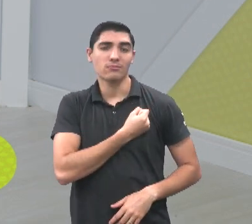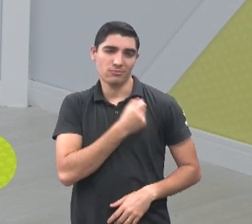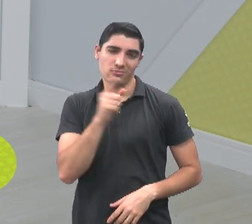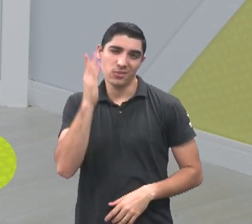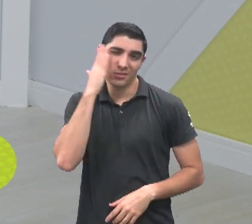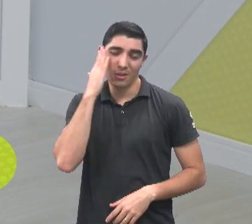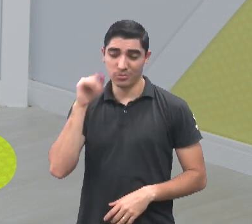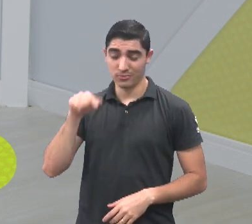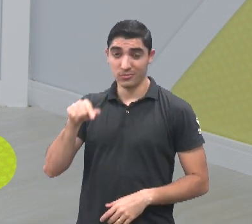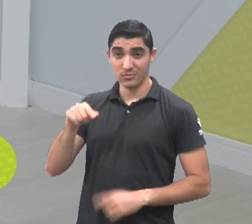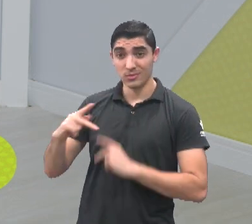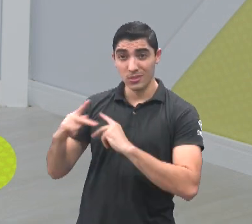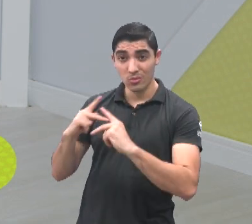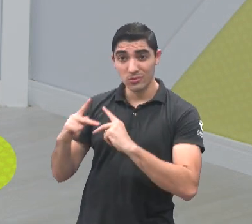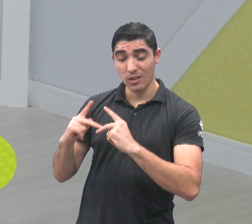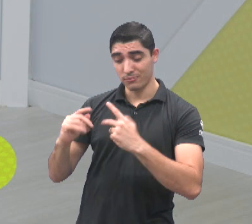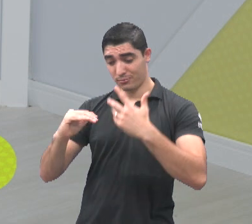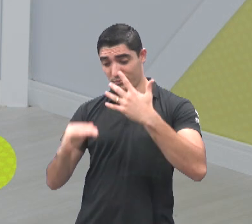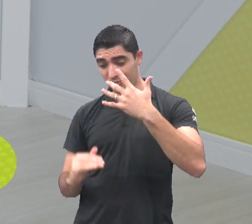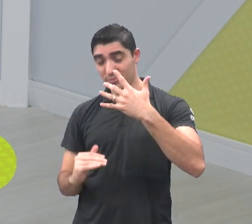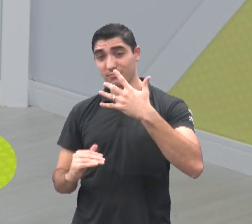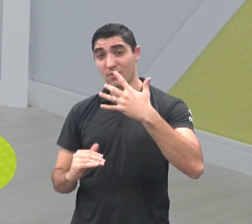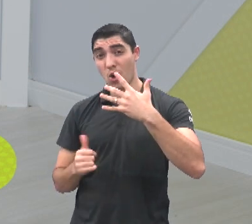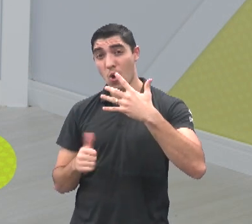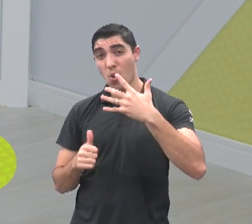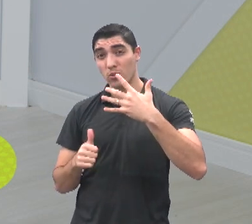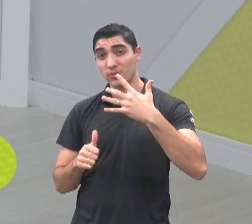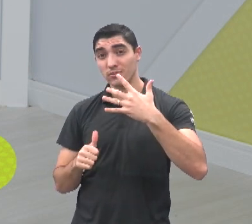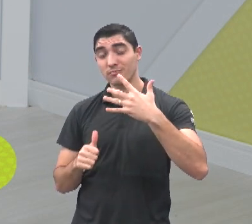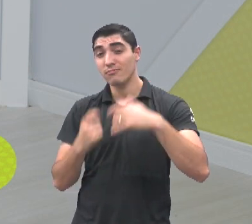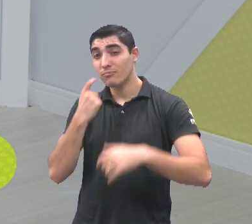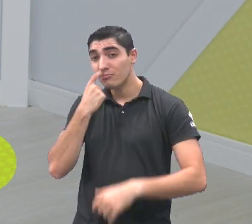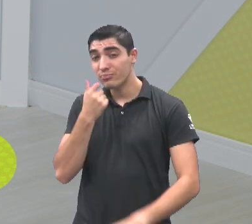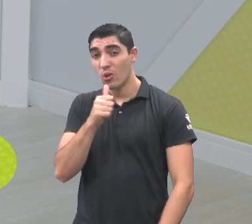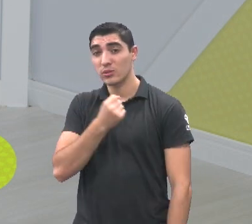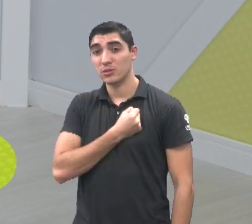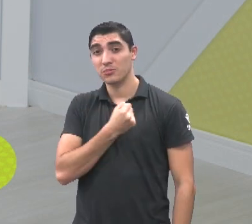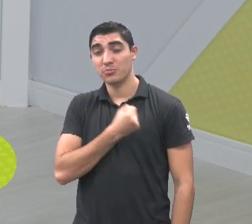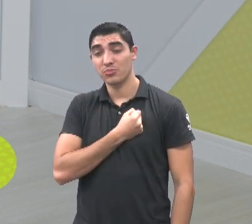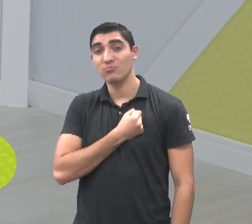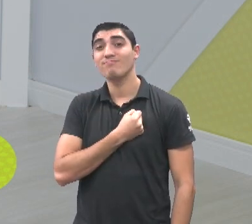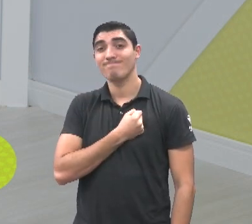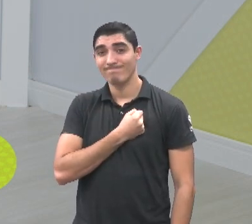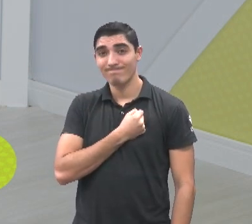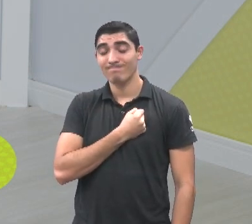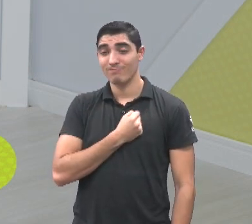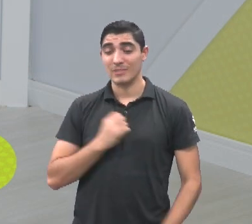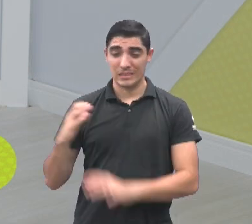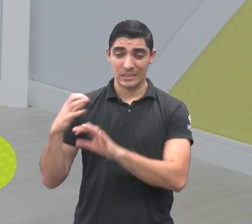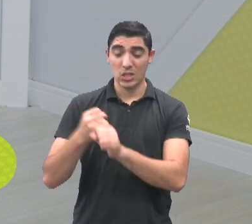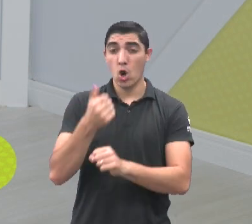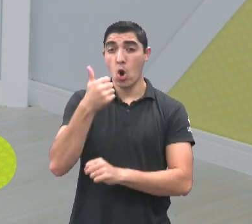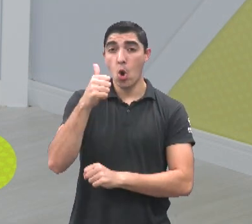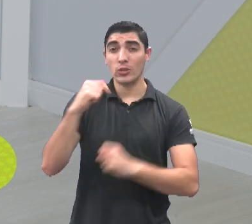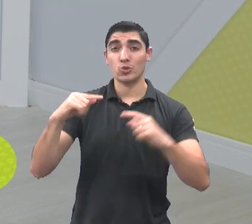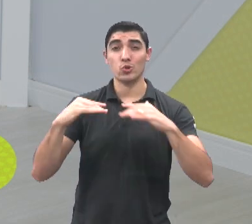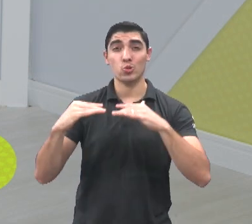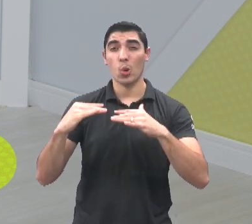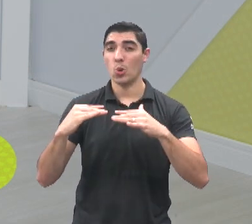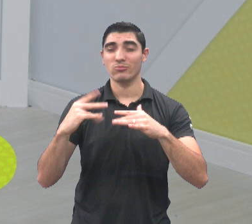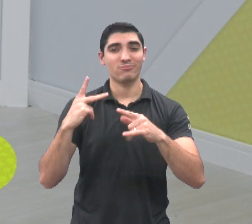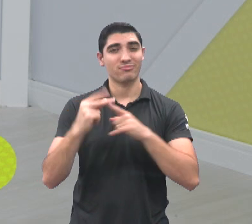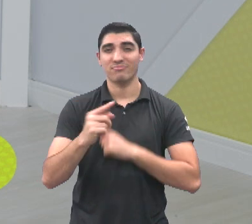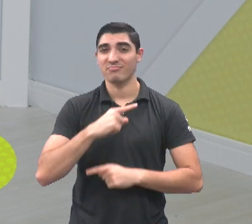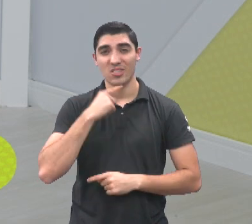o vice-lanterna da competição com apenas 11, não vence há 11 jogos, Brunão. Temo por mais uma